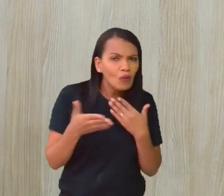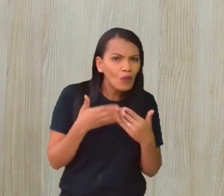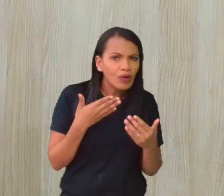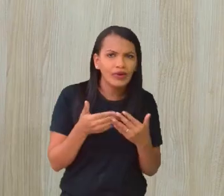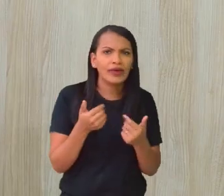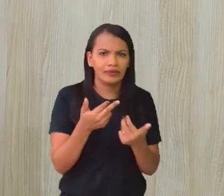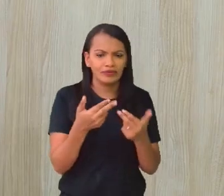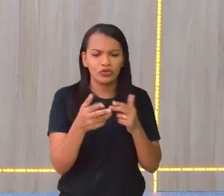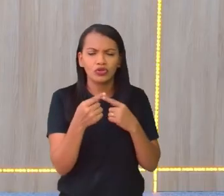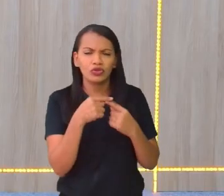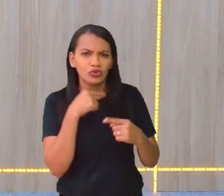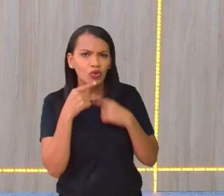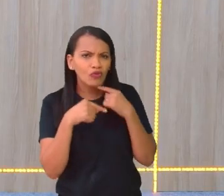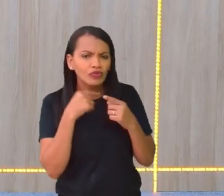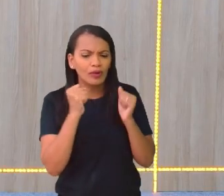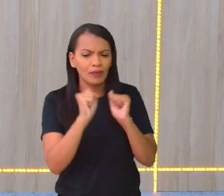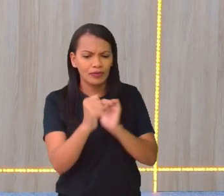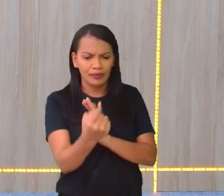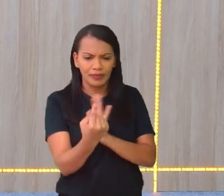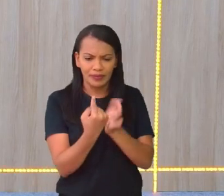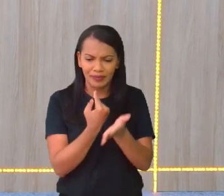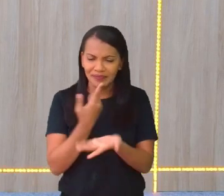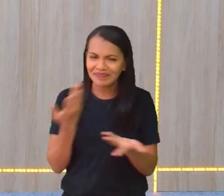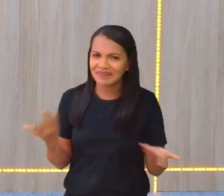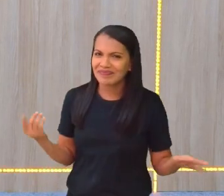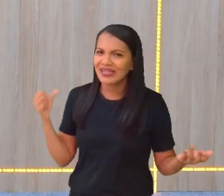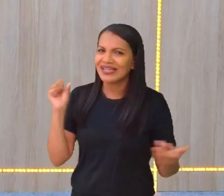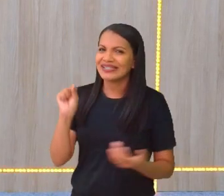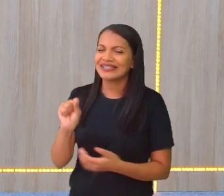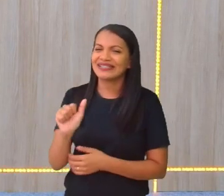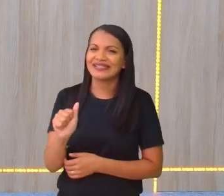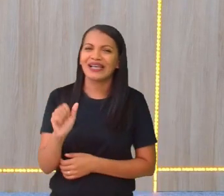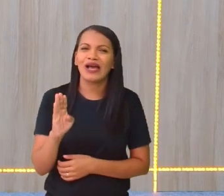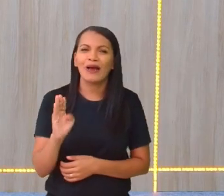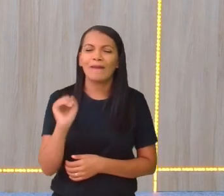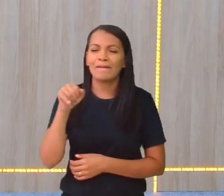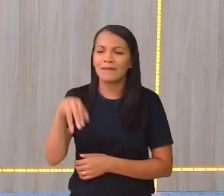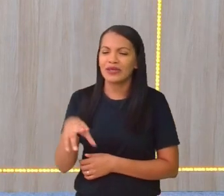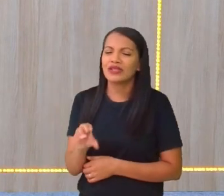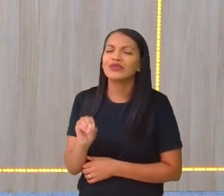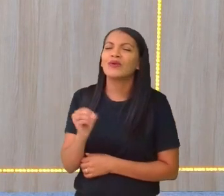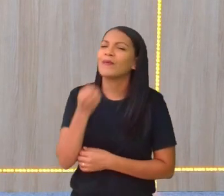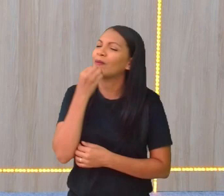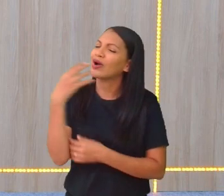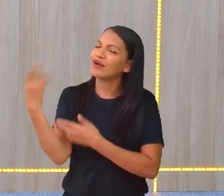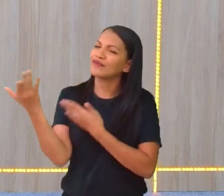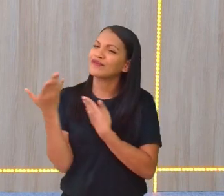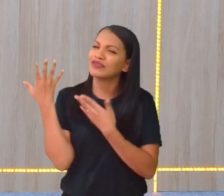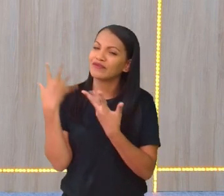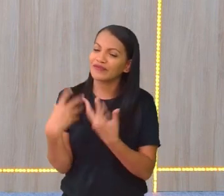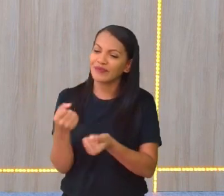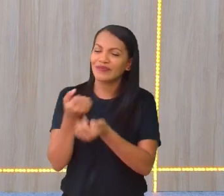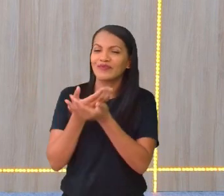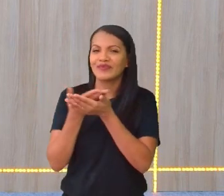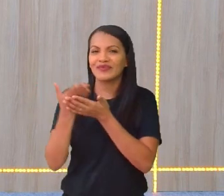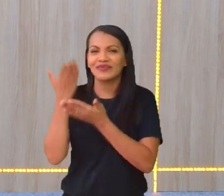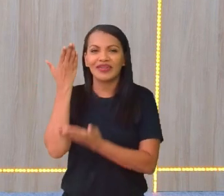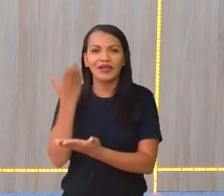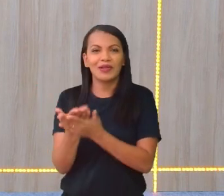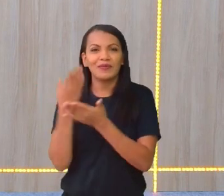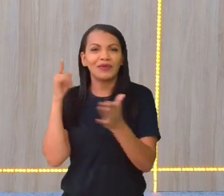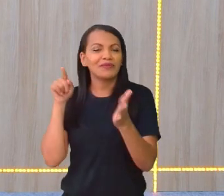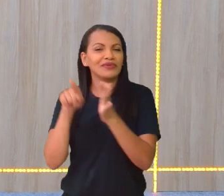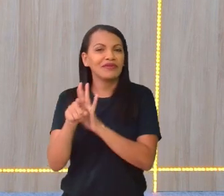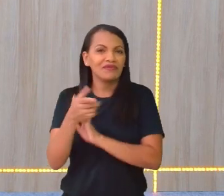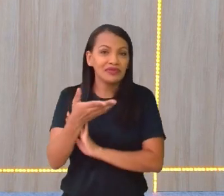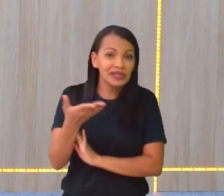Sim. Sabino, bem-vindo. E aí nós vamos começar nossa aula perguntando, não é? Vocês